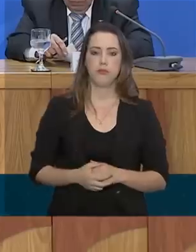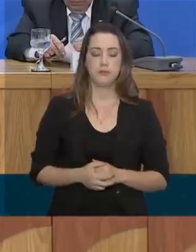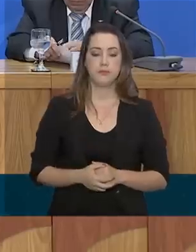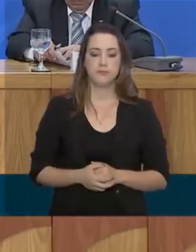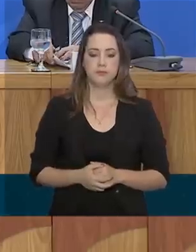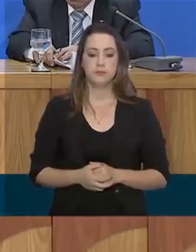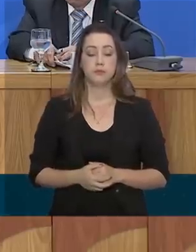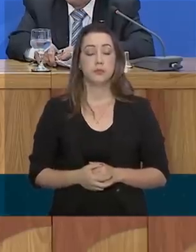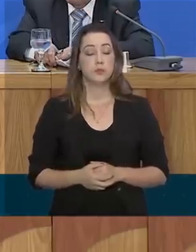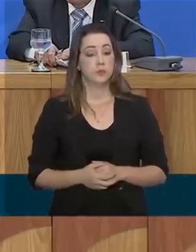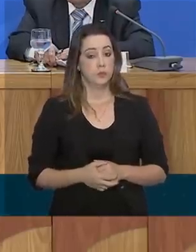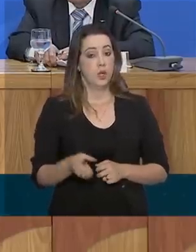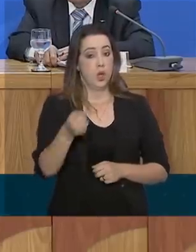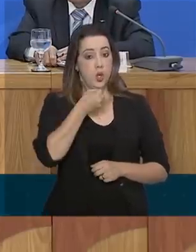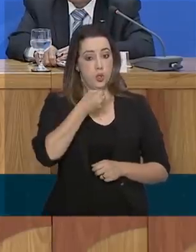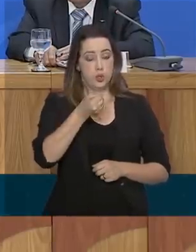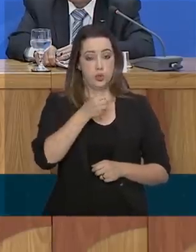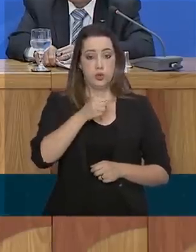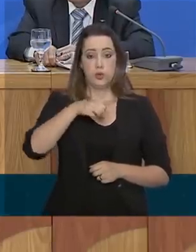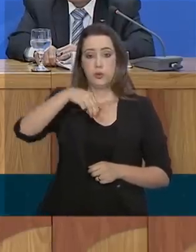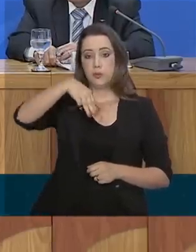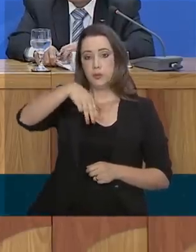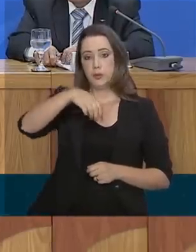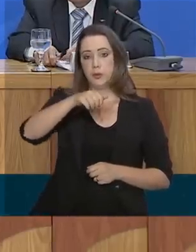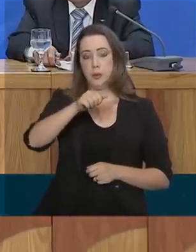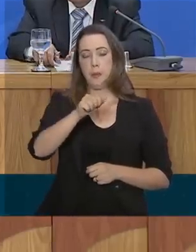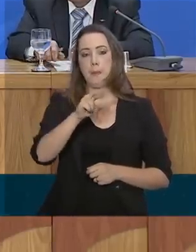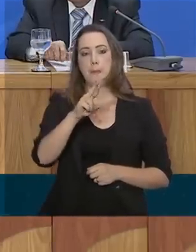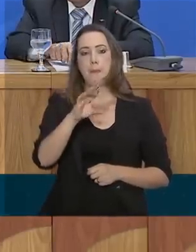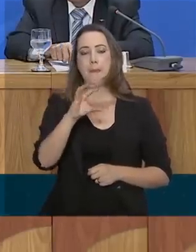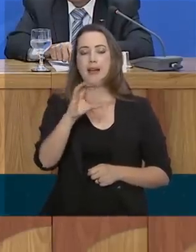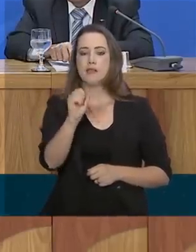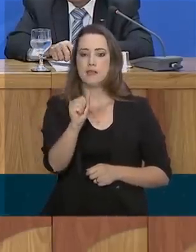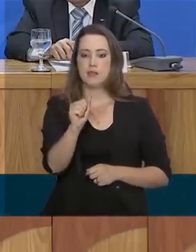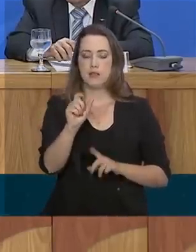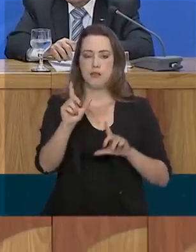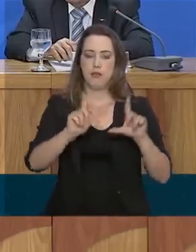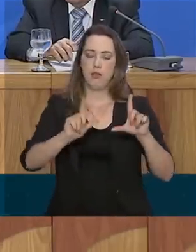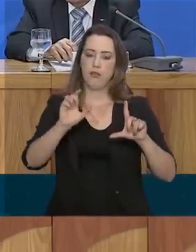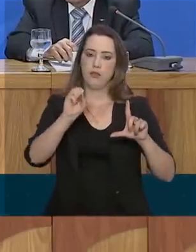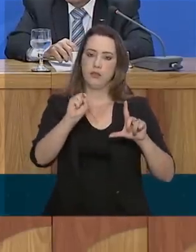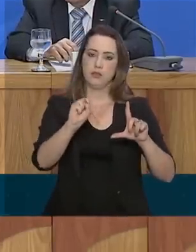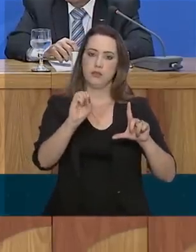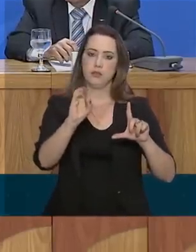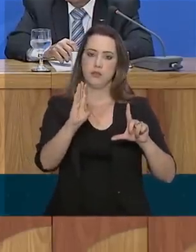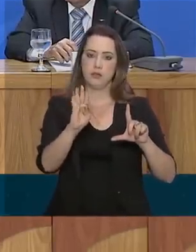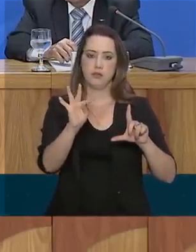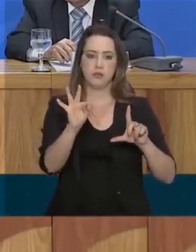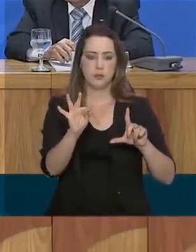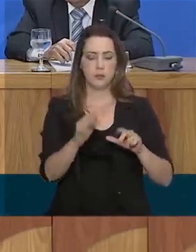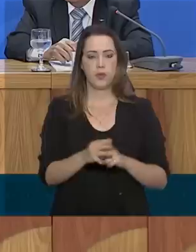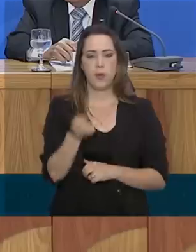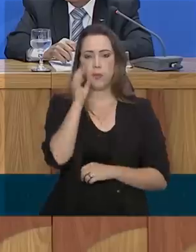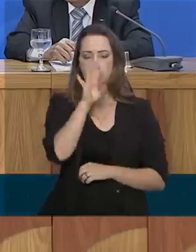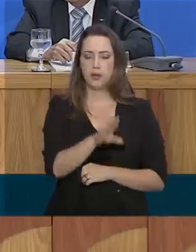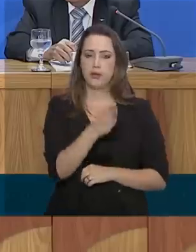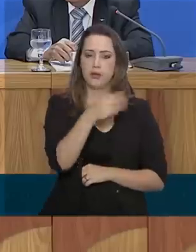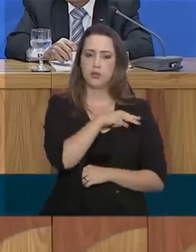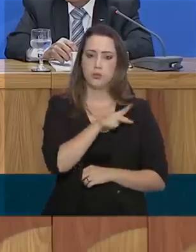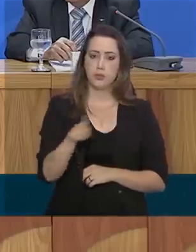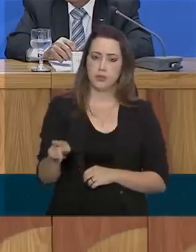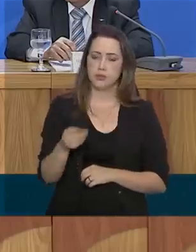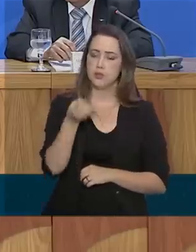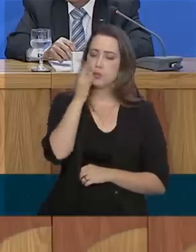jornalista márcia lorenzato sbt à tarde o presidente boa tarde ministro é